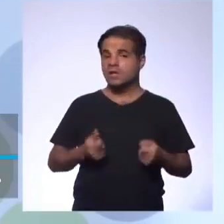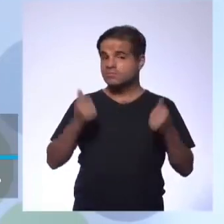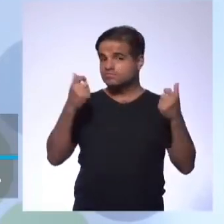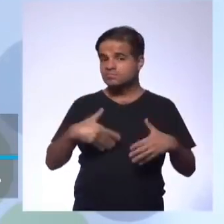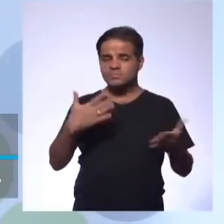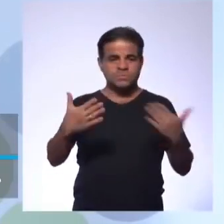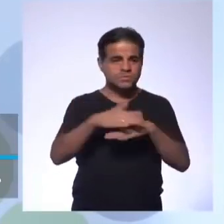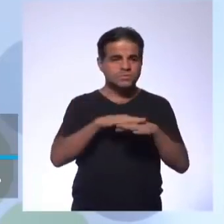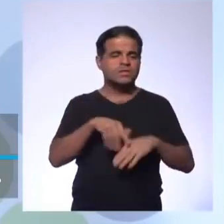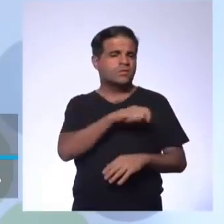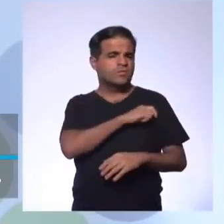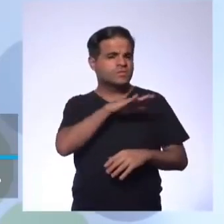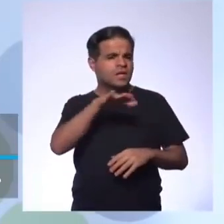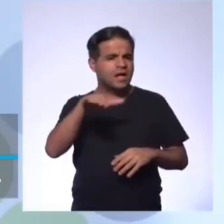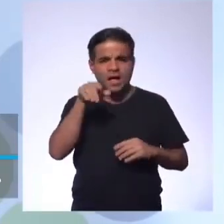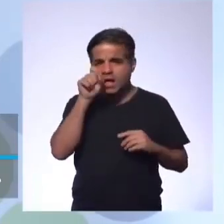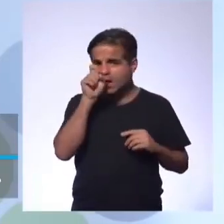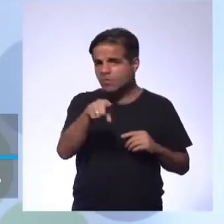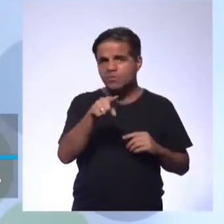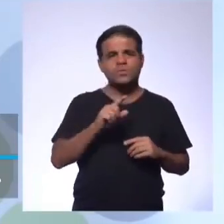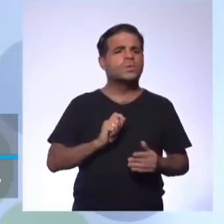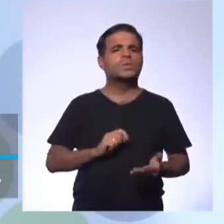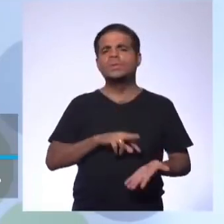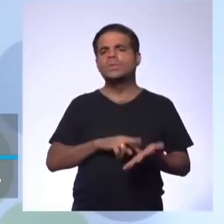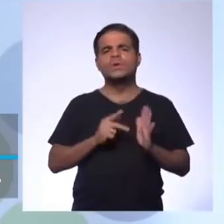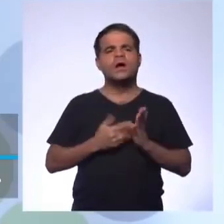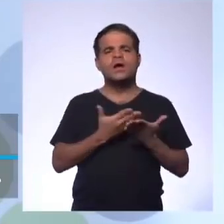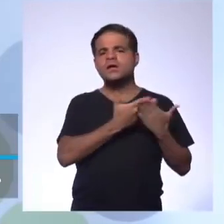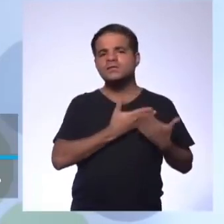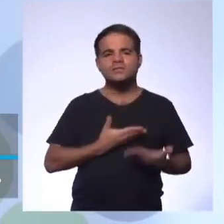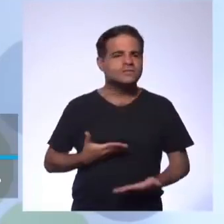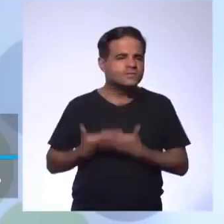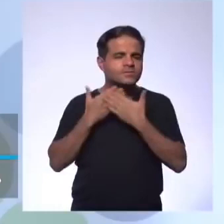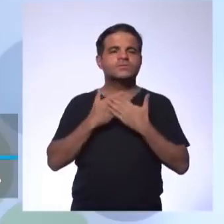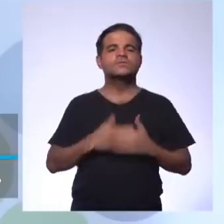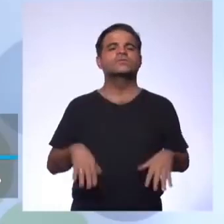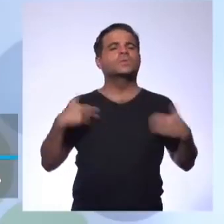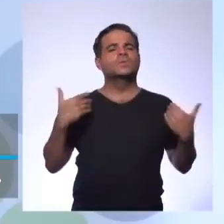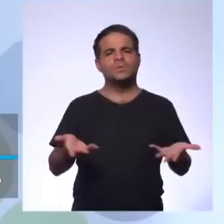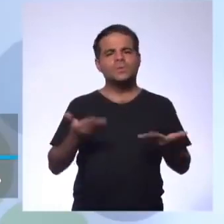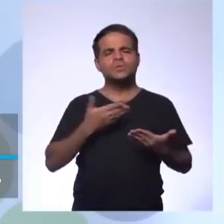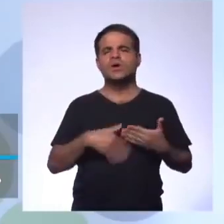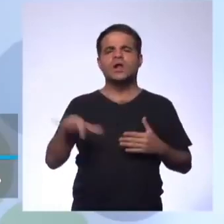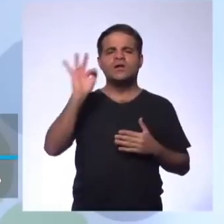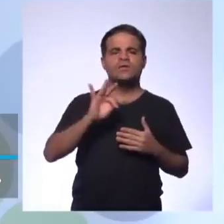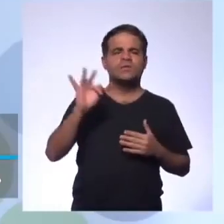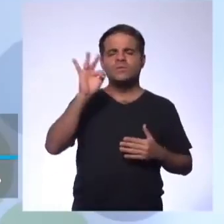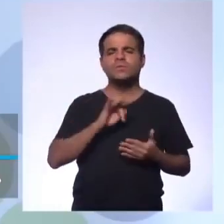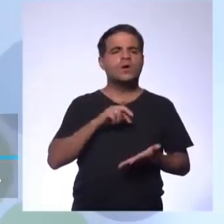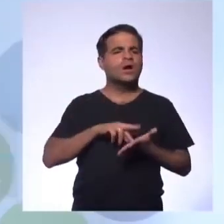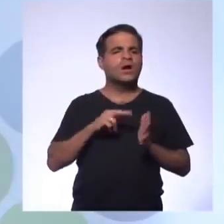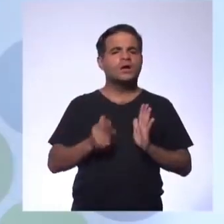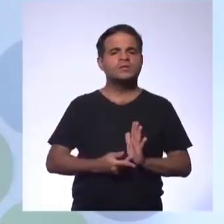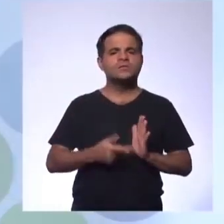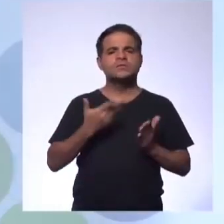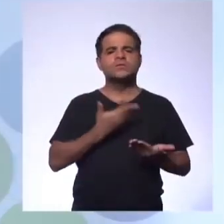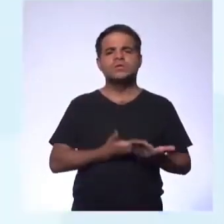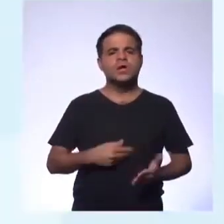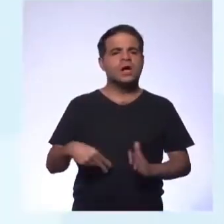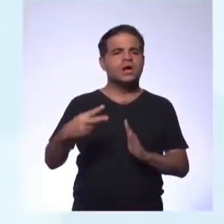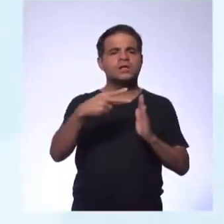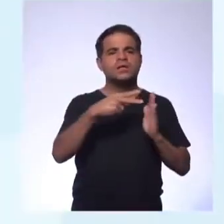você, aluno. O que é na escola, ou na escola, na faculdade, o que é um aluno